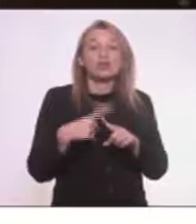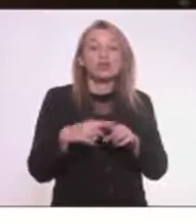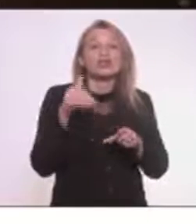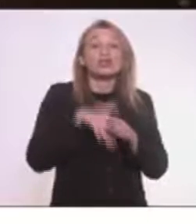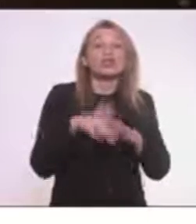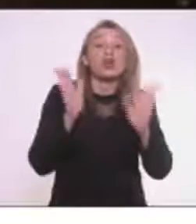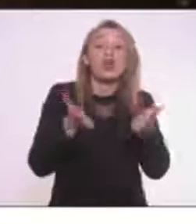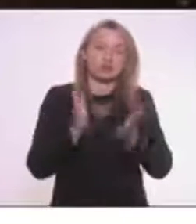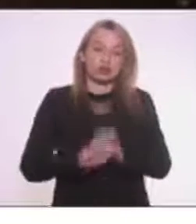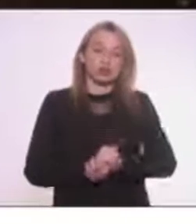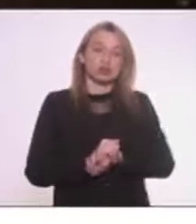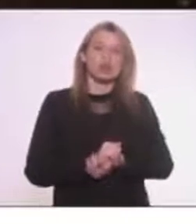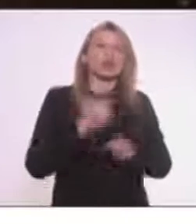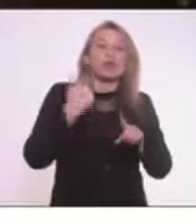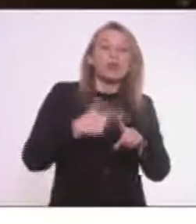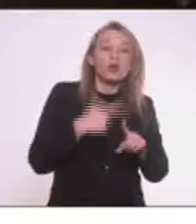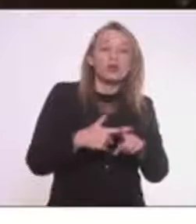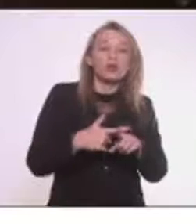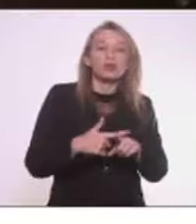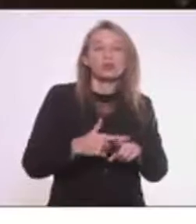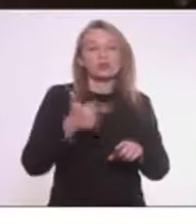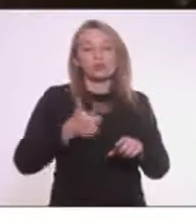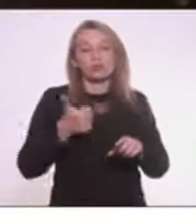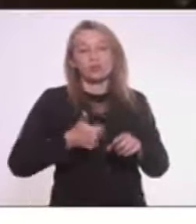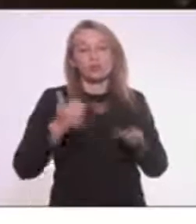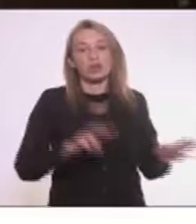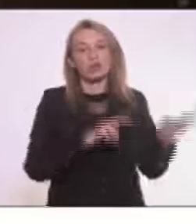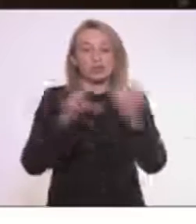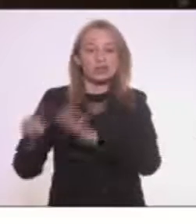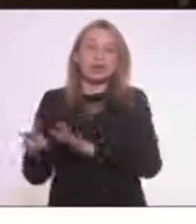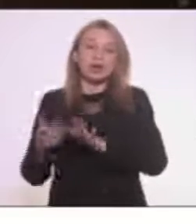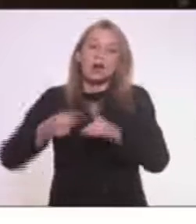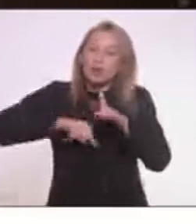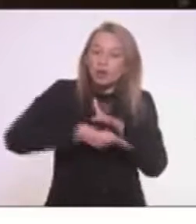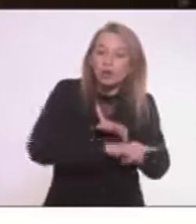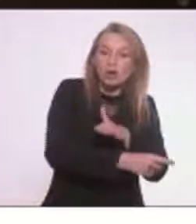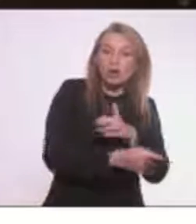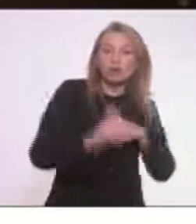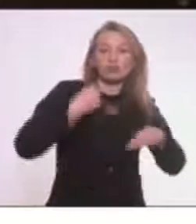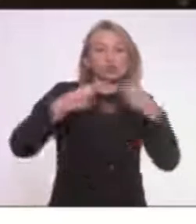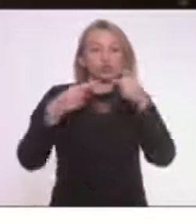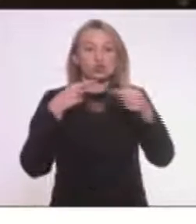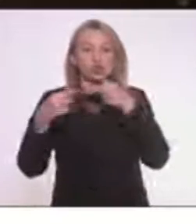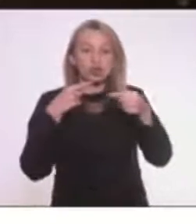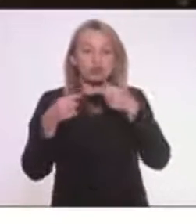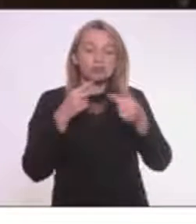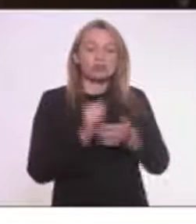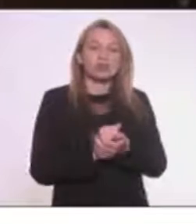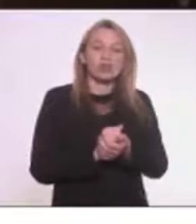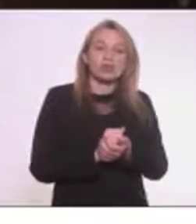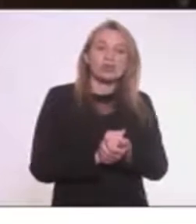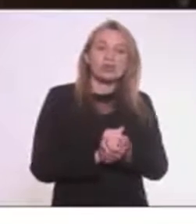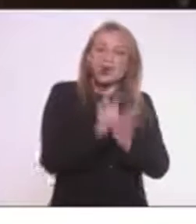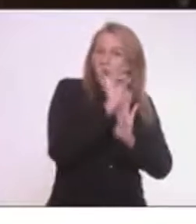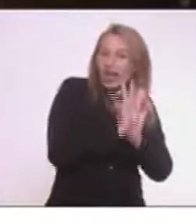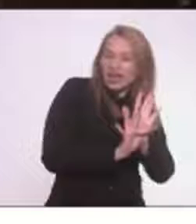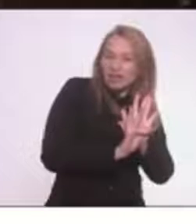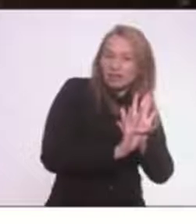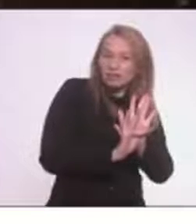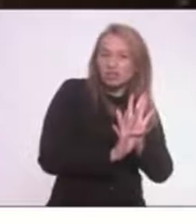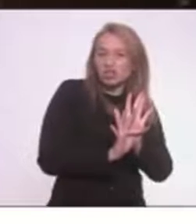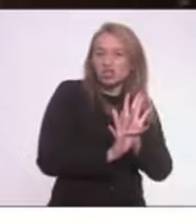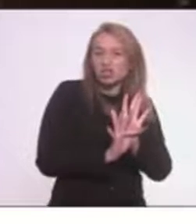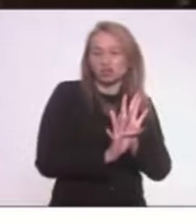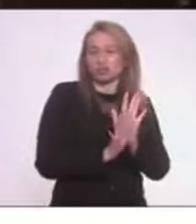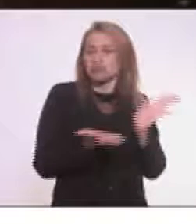hoje? Por que não pode votar na primeira semana para a gente aprofundar uma discussão? Para pegar uma redação que pudesse ser